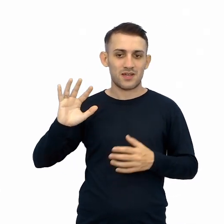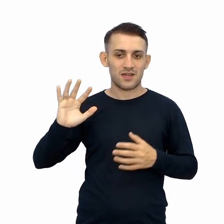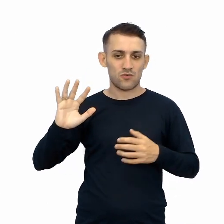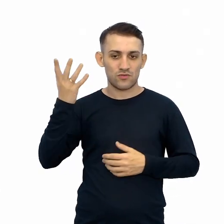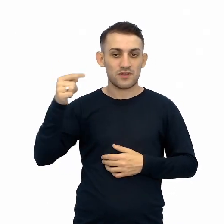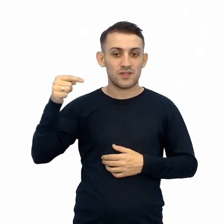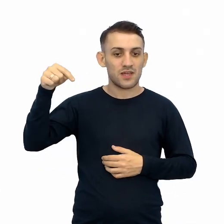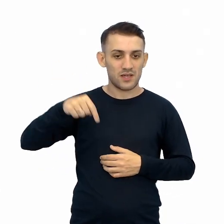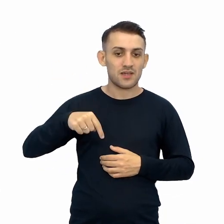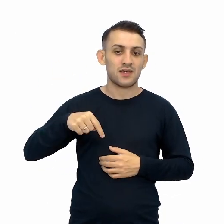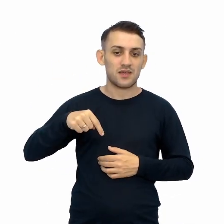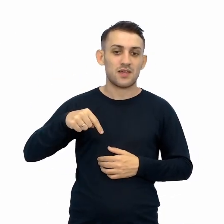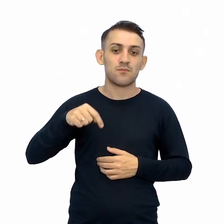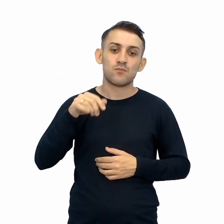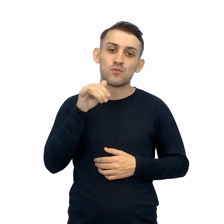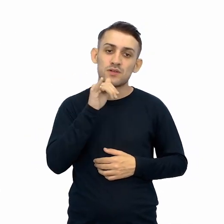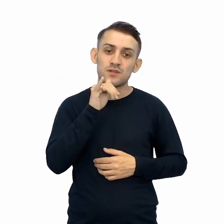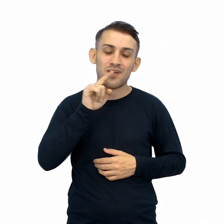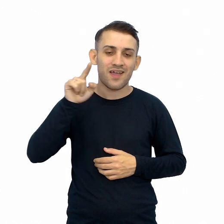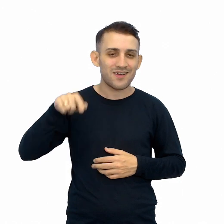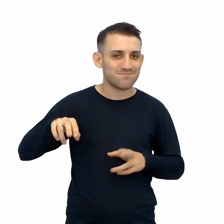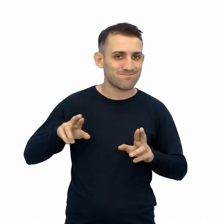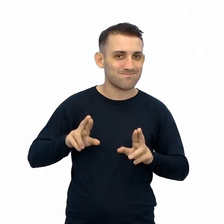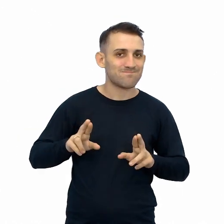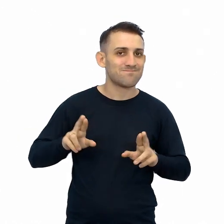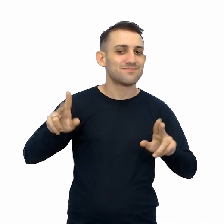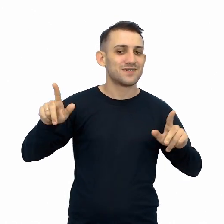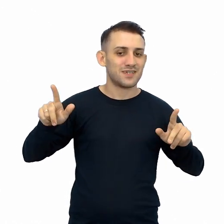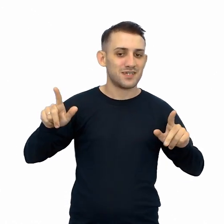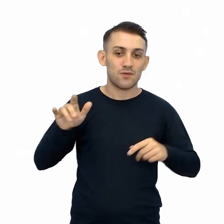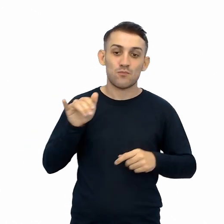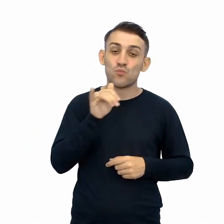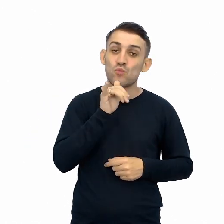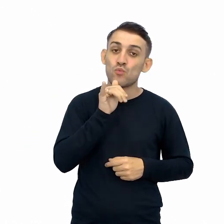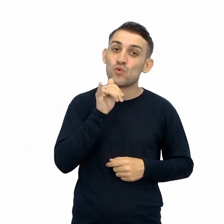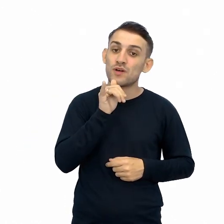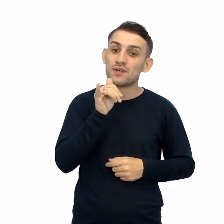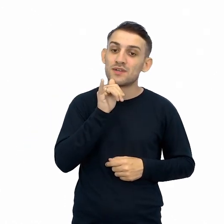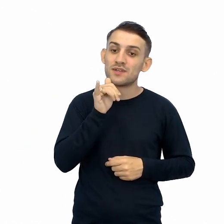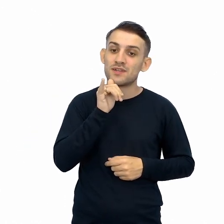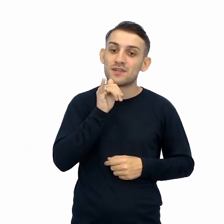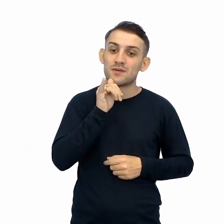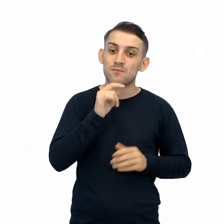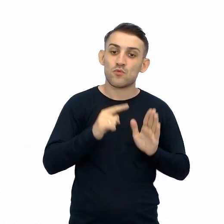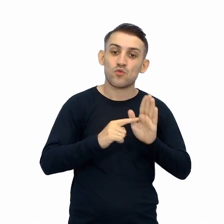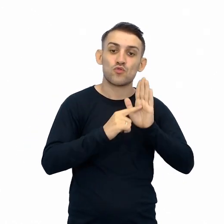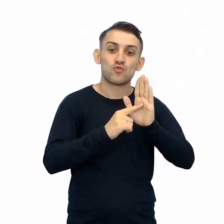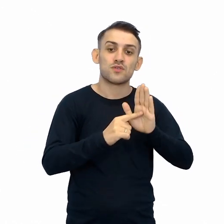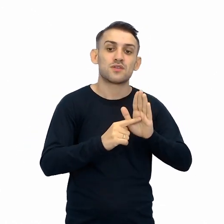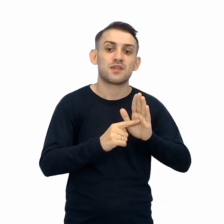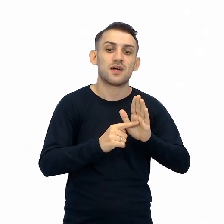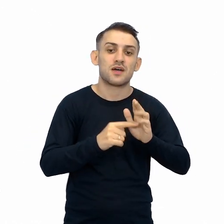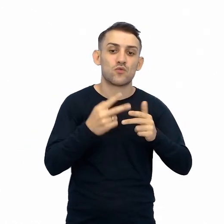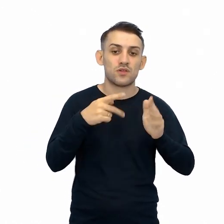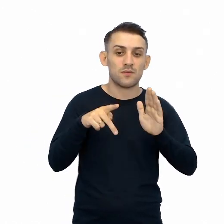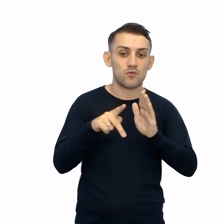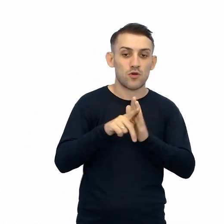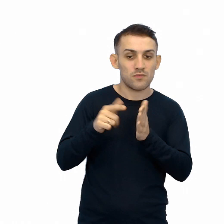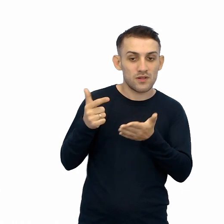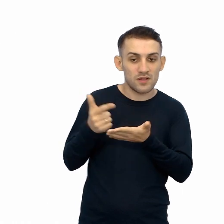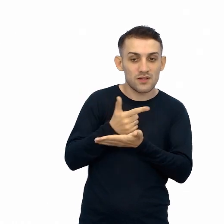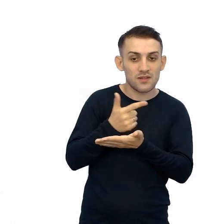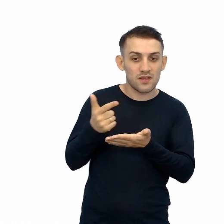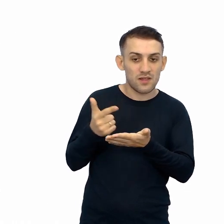do quarto ano, é diferente de indicar um conto literário para os colegas da minha